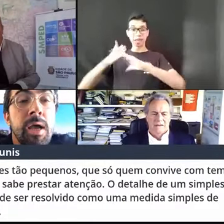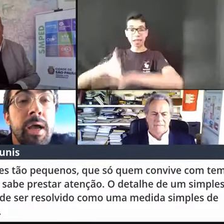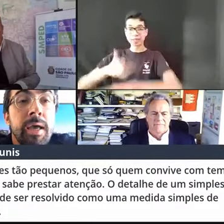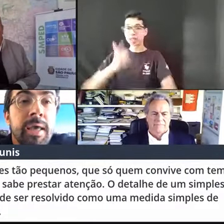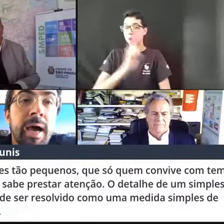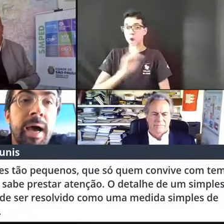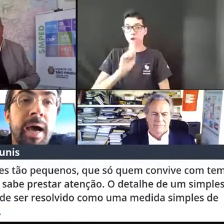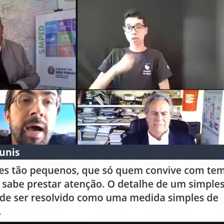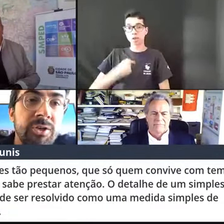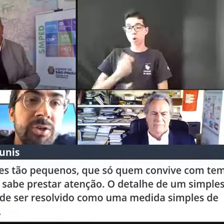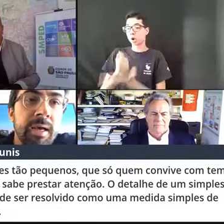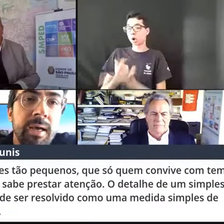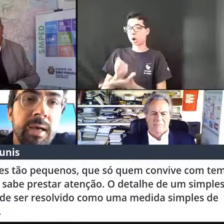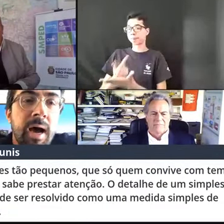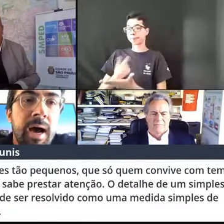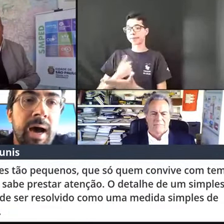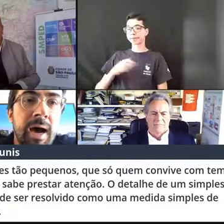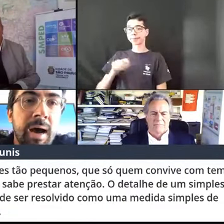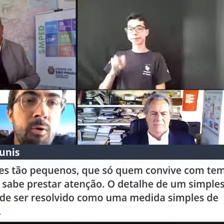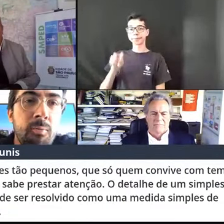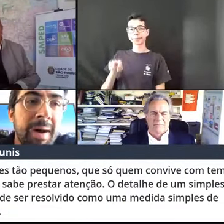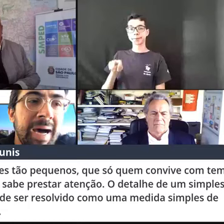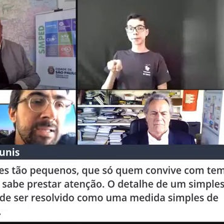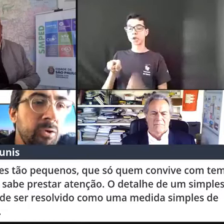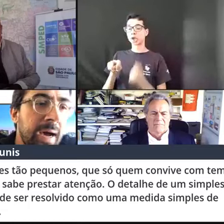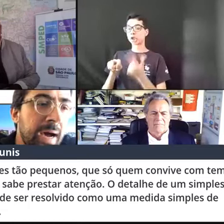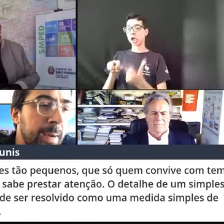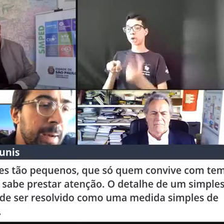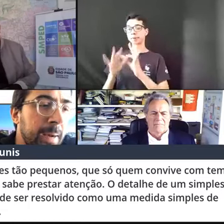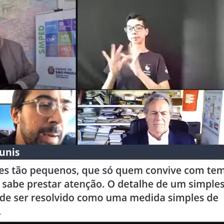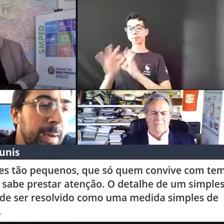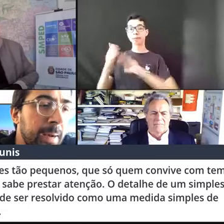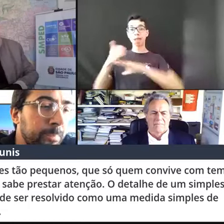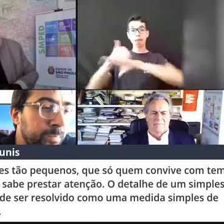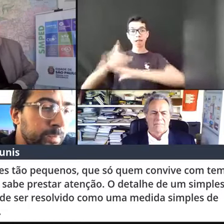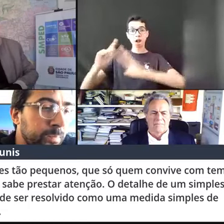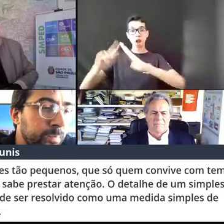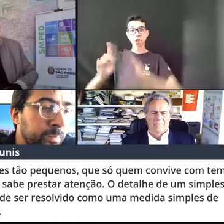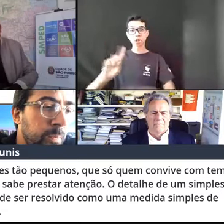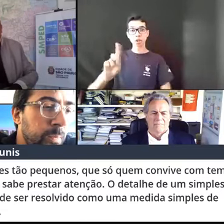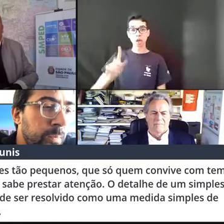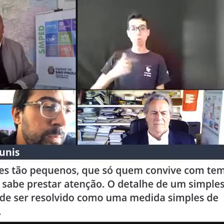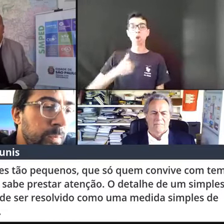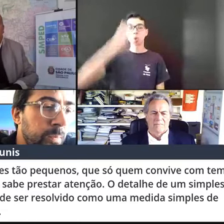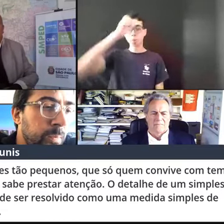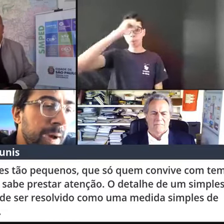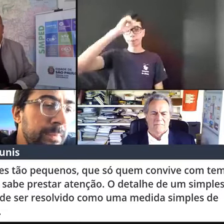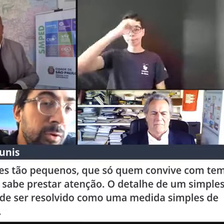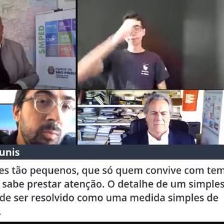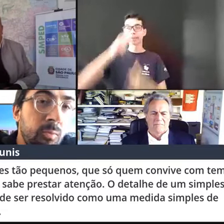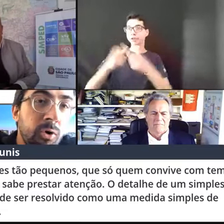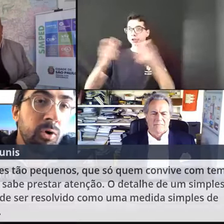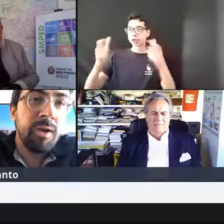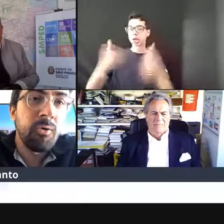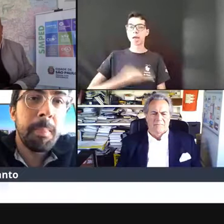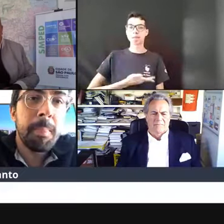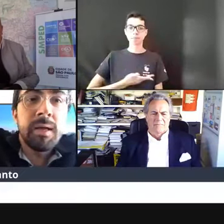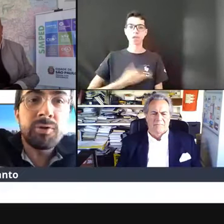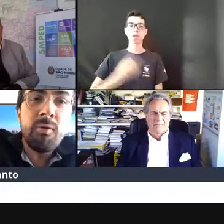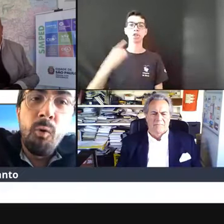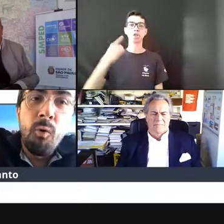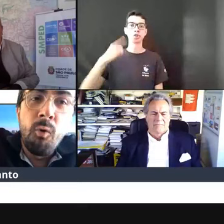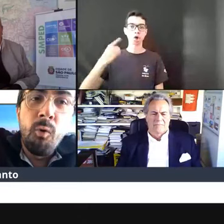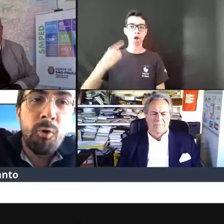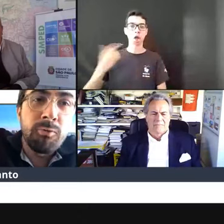E aí eu aprendi, com base numa amiga advogada que me deu um modelo, eu tenho